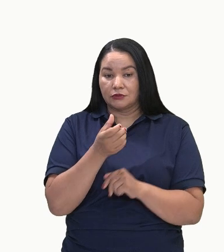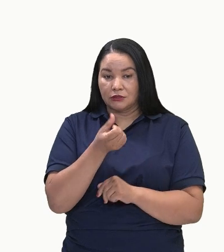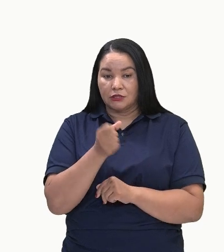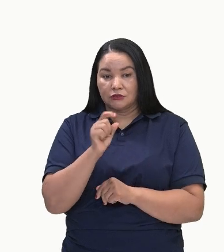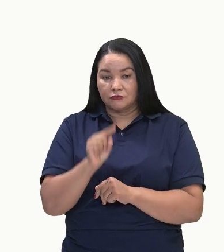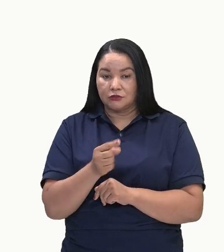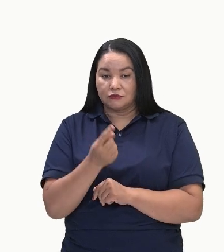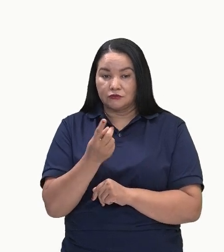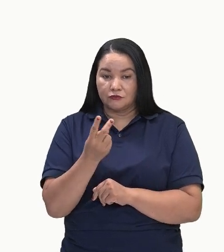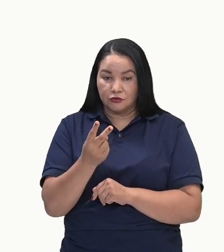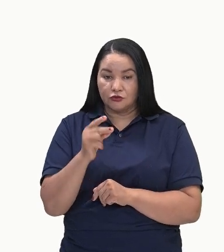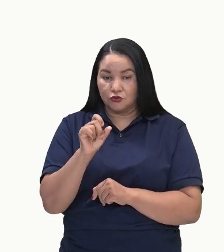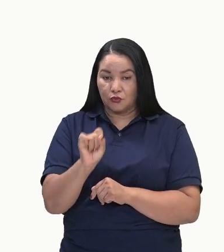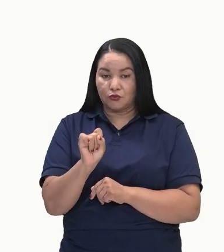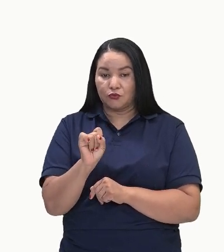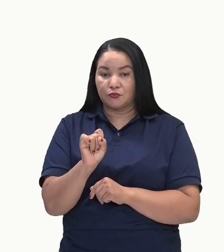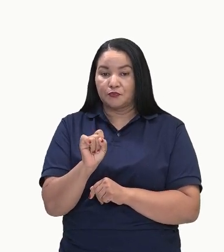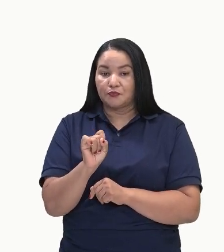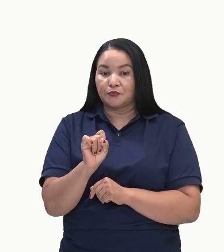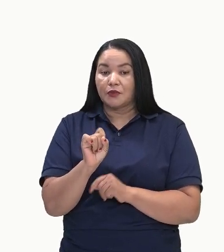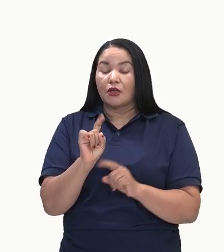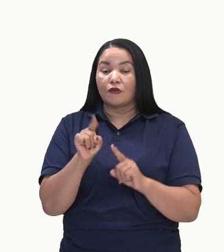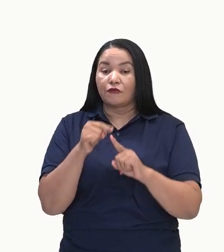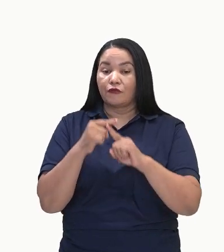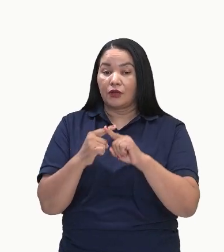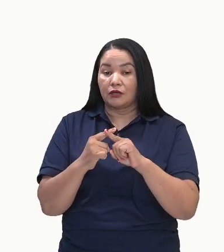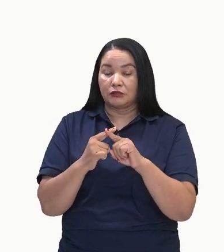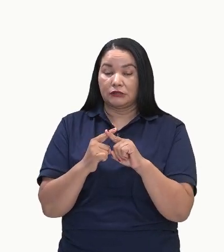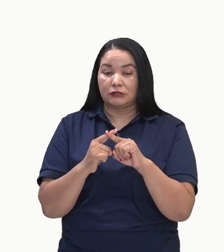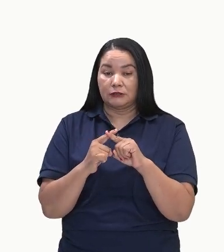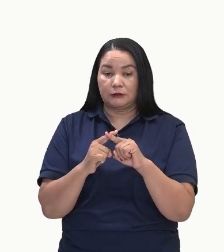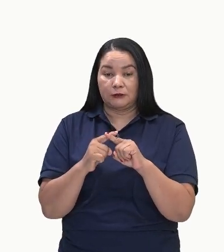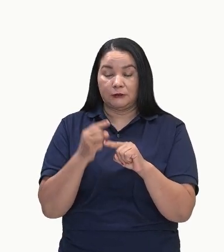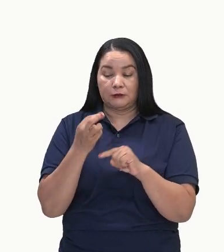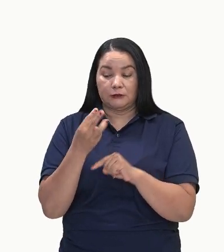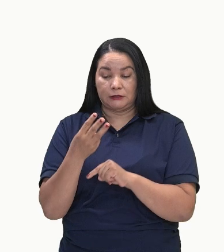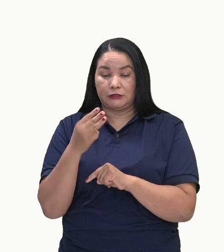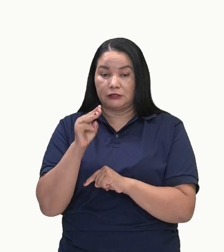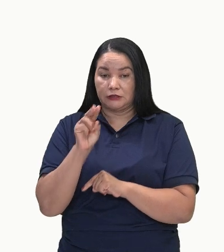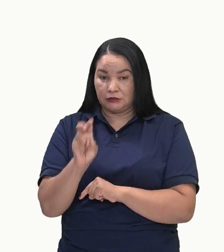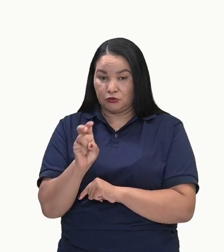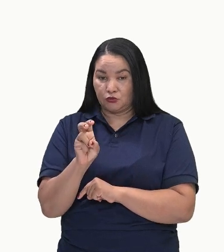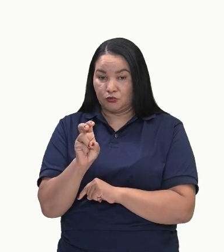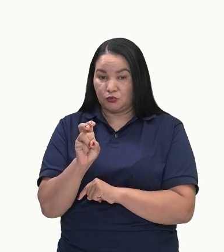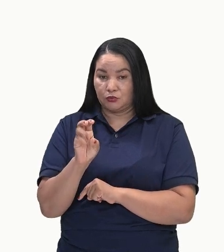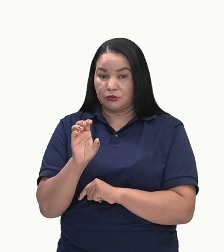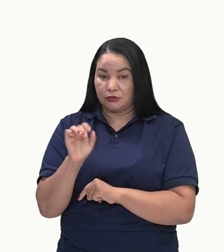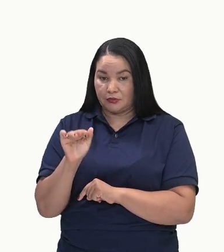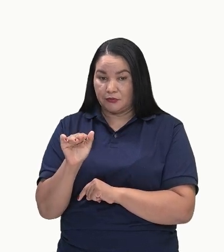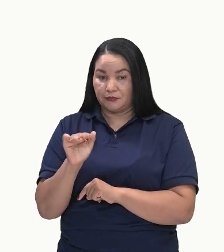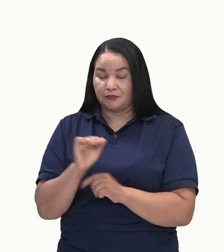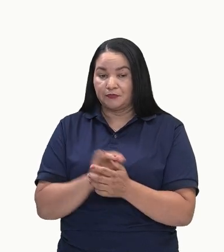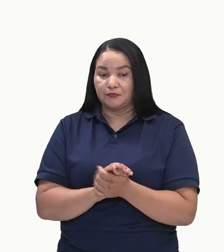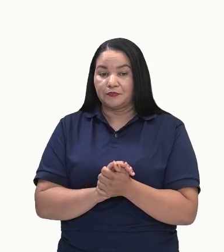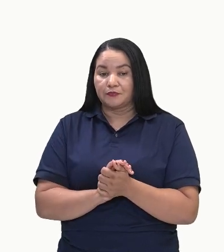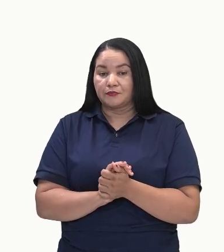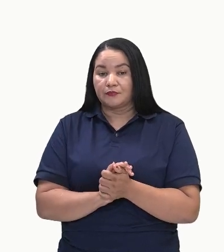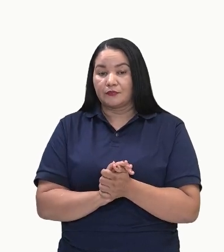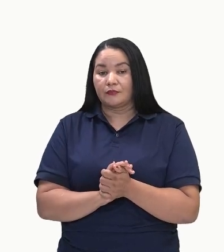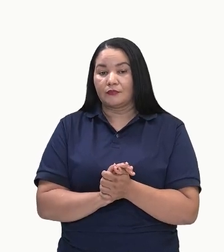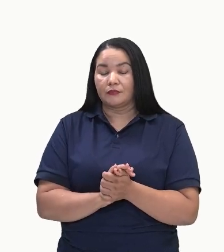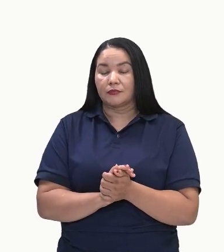né? 6,28, e vamos ter que multiplicar por 35 centímetros. E aí o comprimento será,